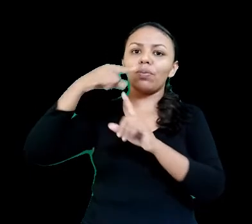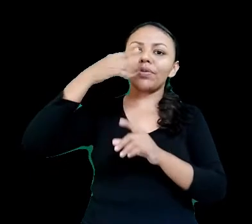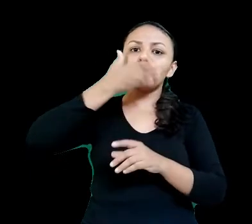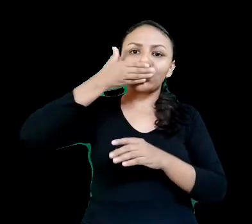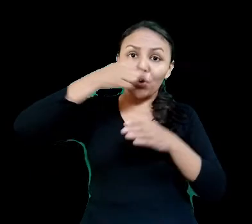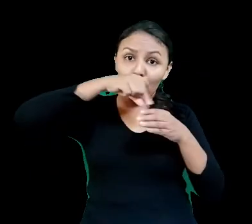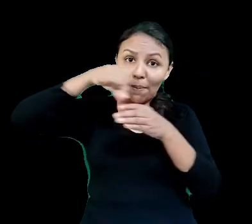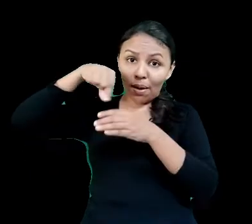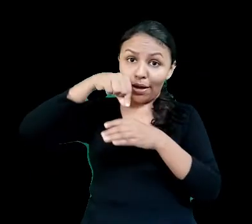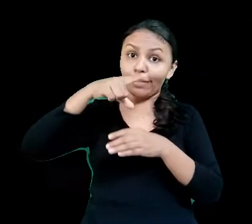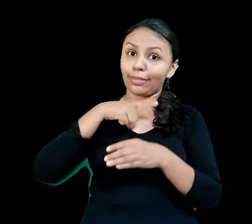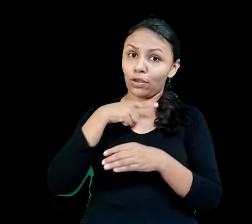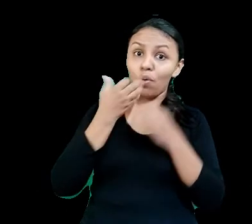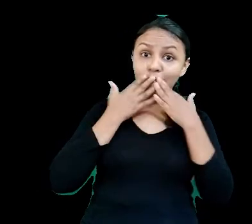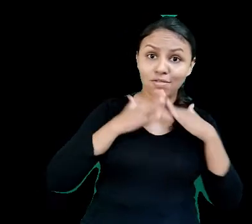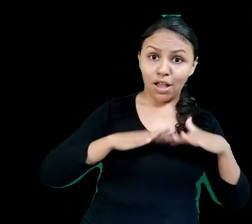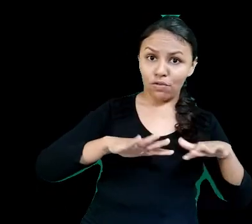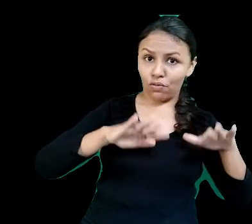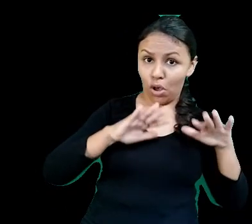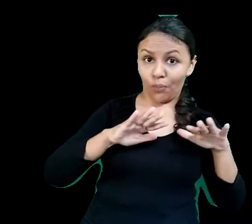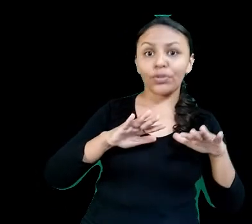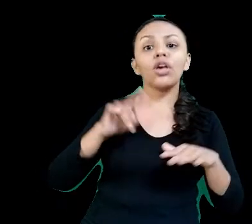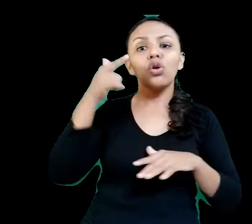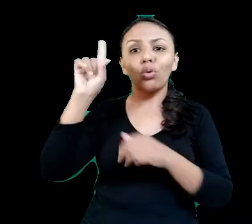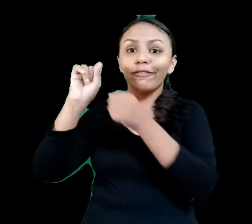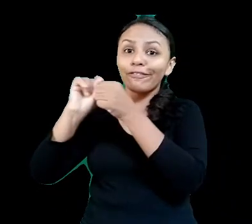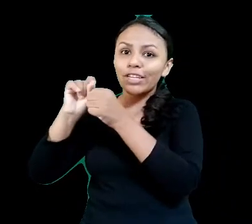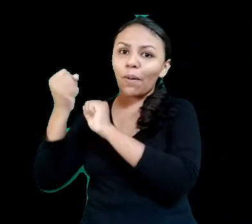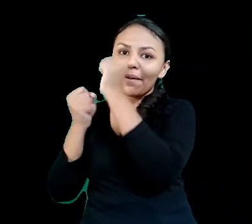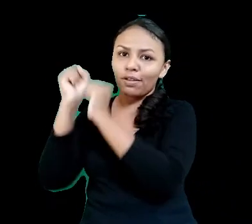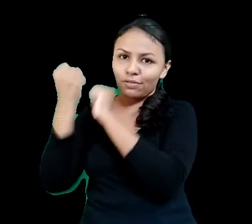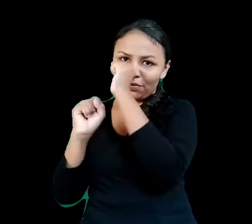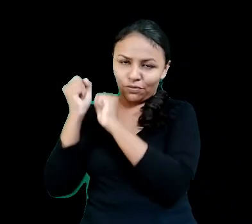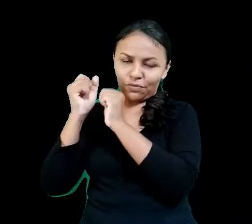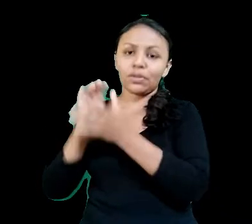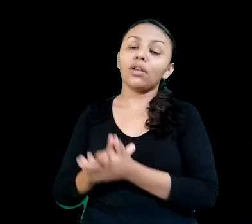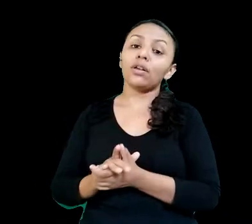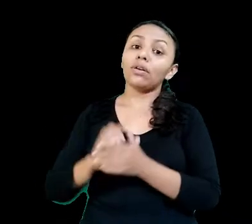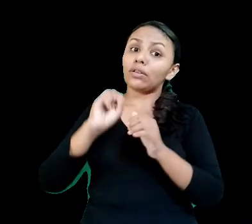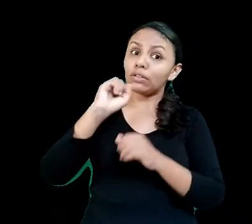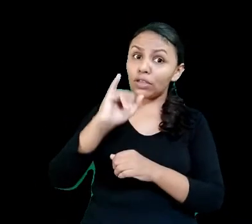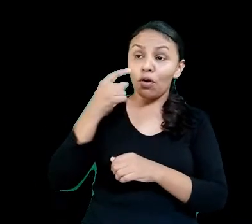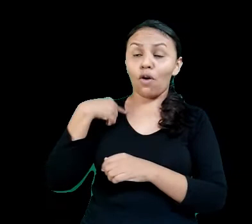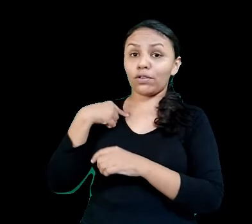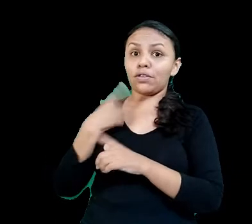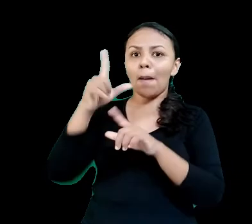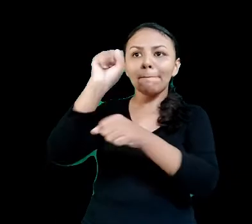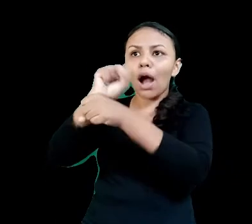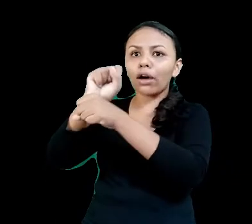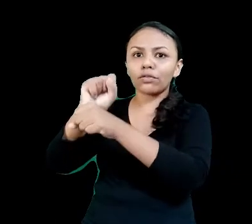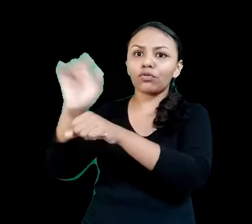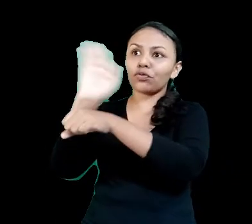queiram, nós temos os naturais e nós temos os artificiais. E se você puder parar essa tabela aqui no